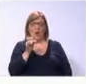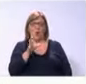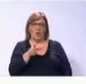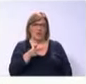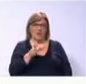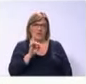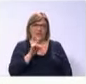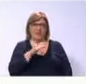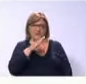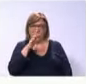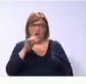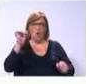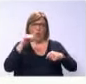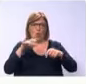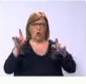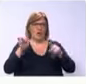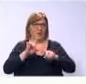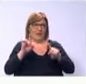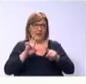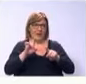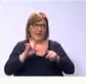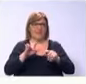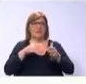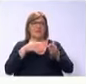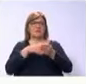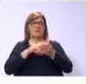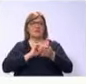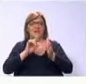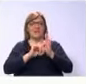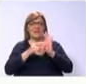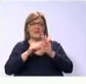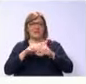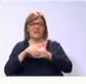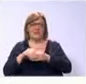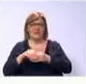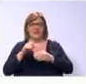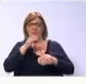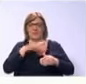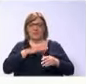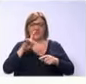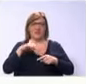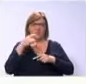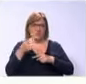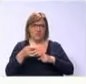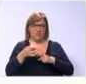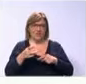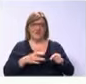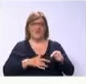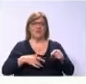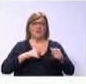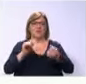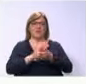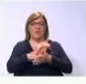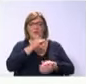esconderam eu disse que não concorda com a língua com a alimentação do mandato na liderança do benfica e depois vem o diretor do jornal